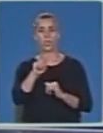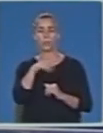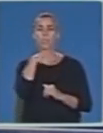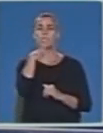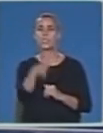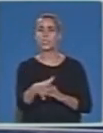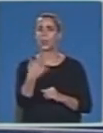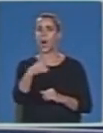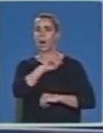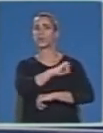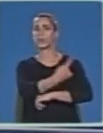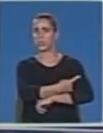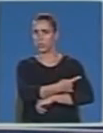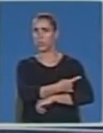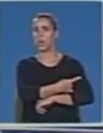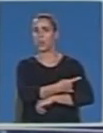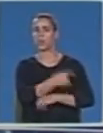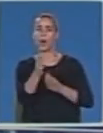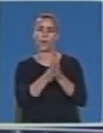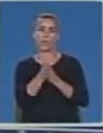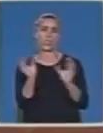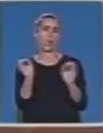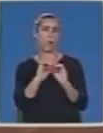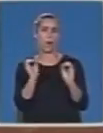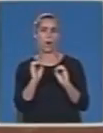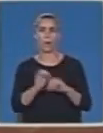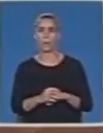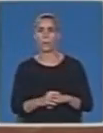um potencial na área que está a ser desaproveitado.